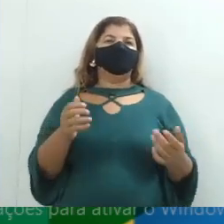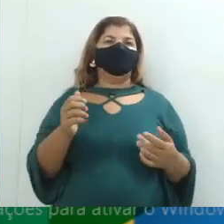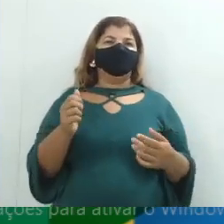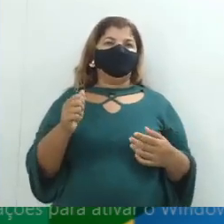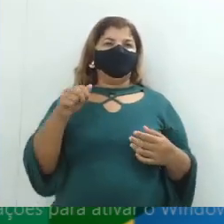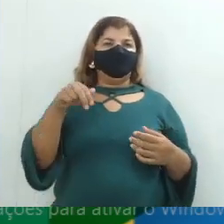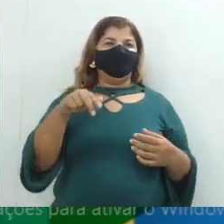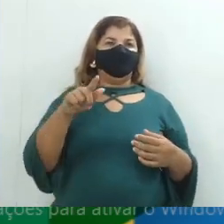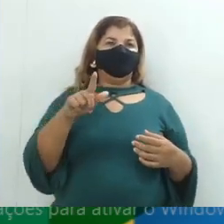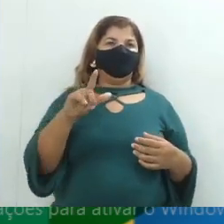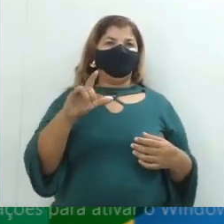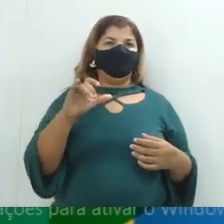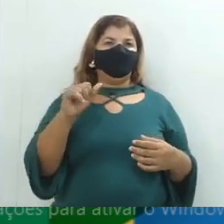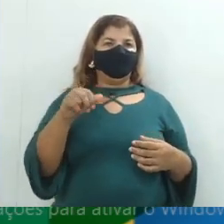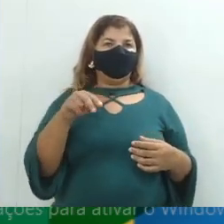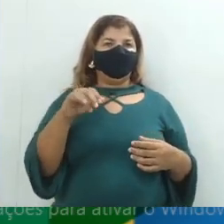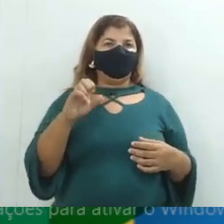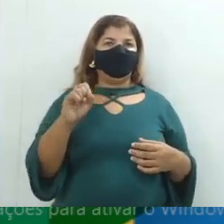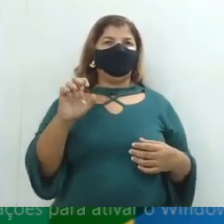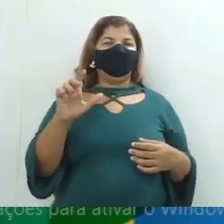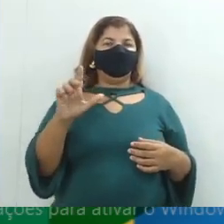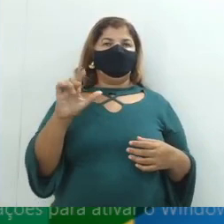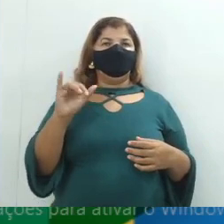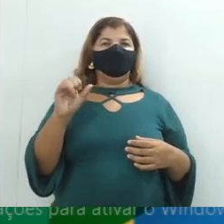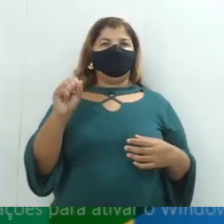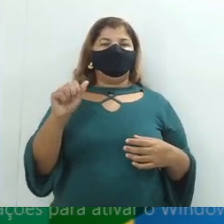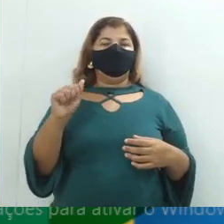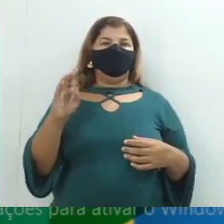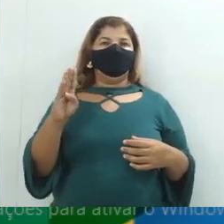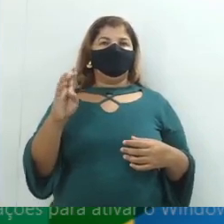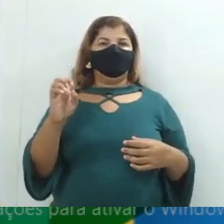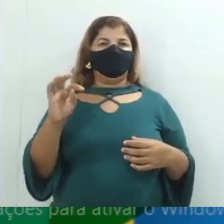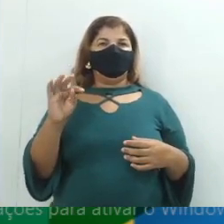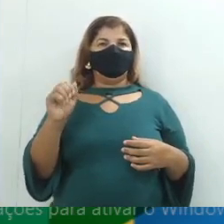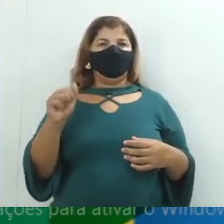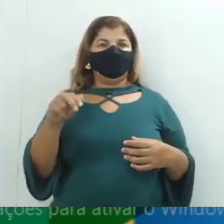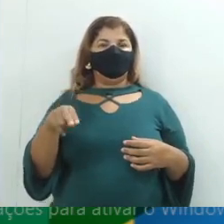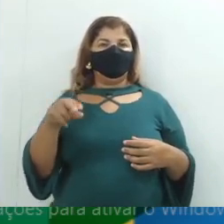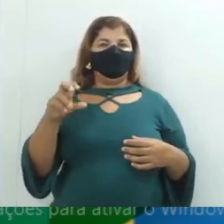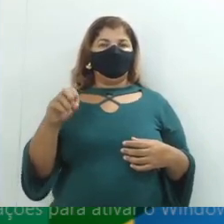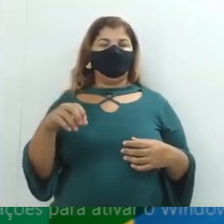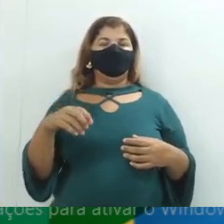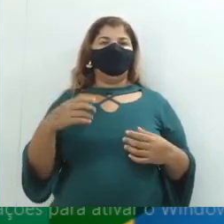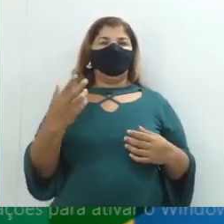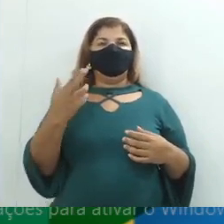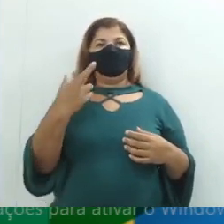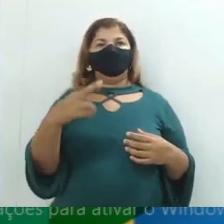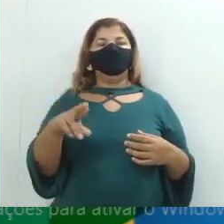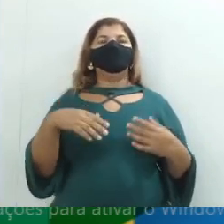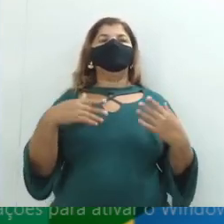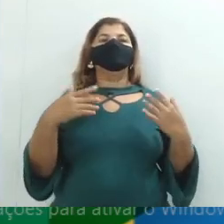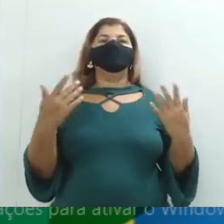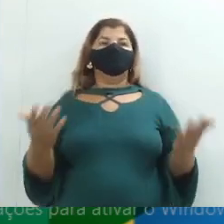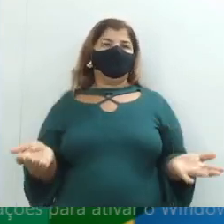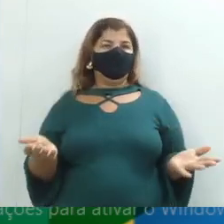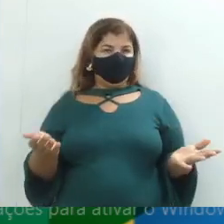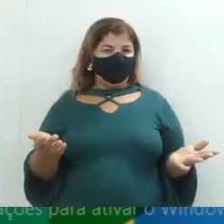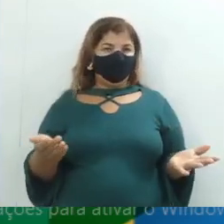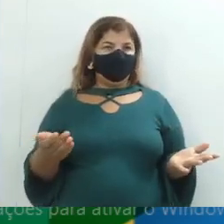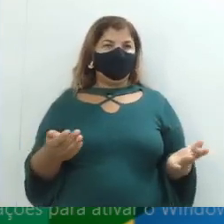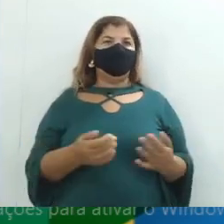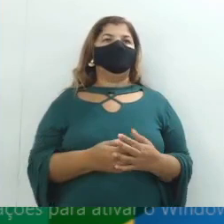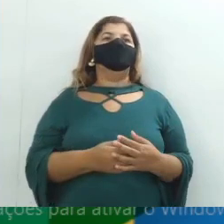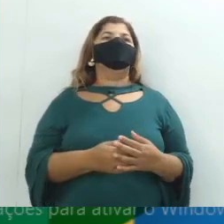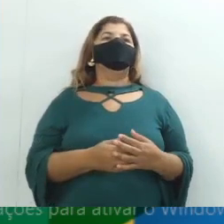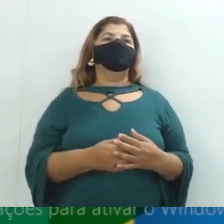E, anglicanismo elisabetano. A resposta correta em 1, 2, 3,